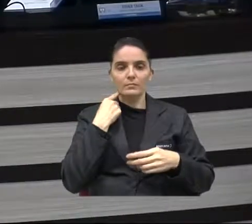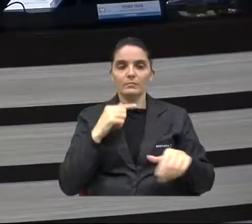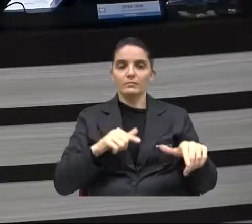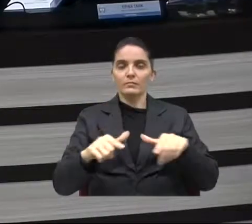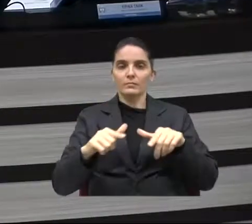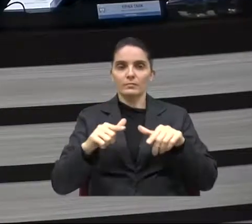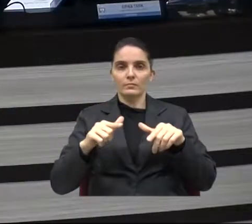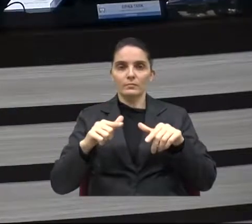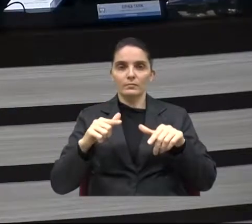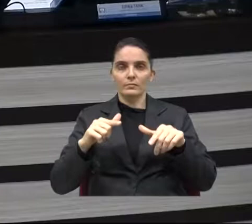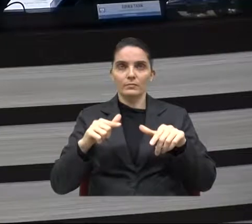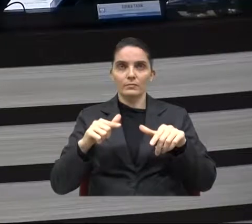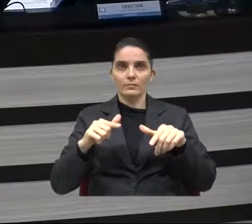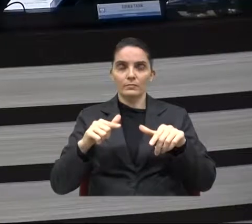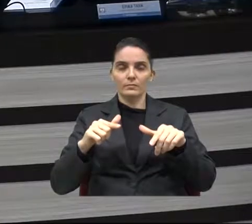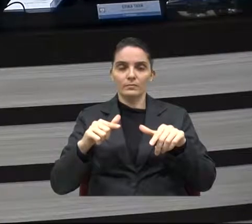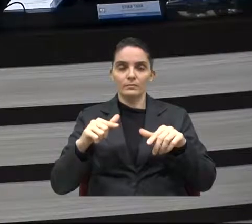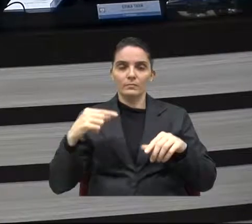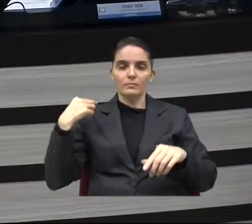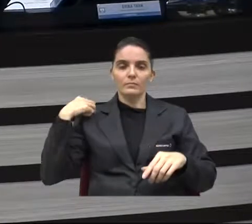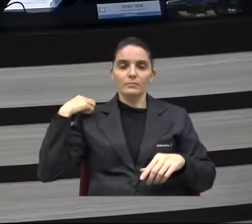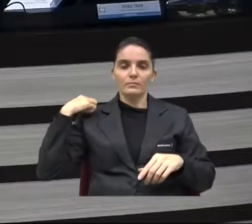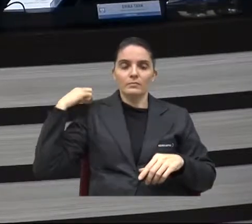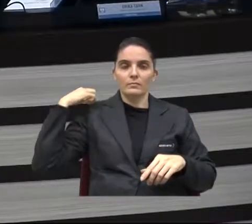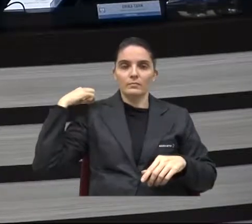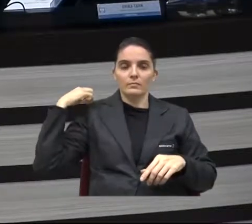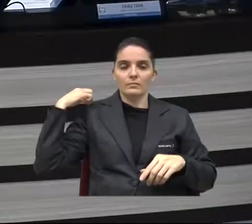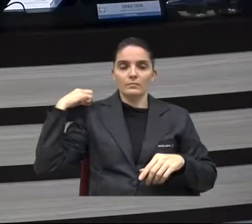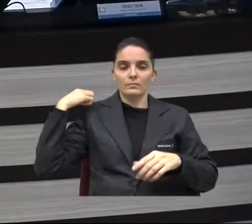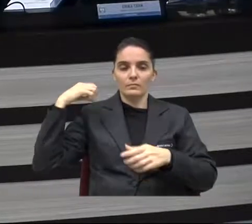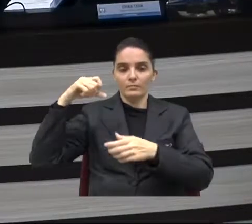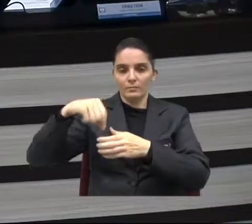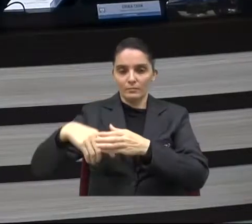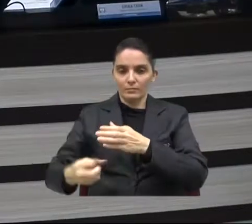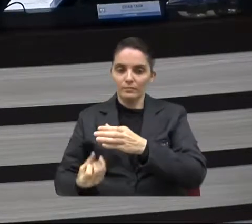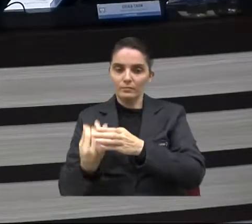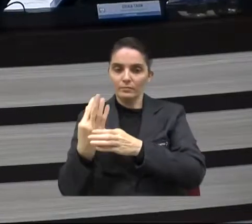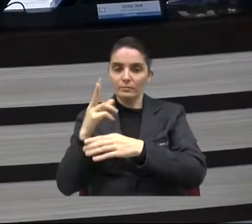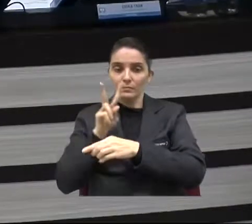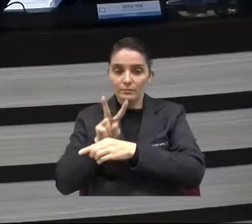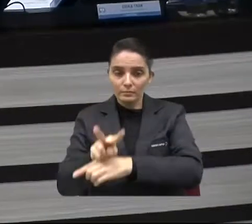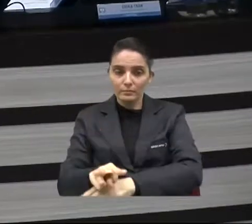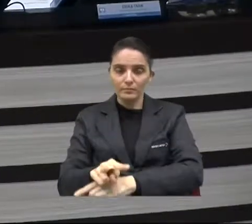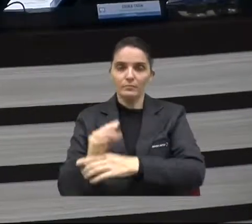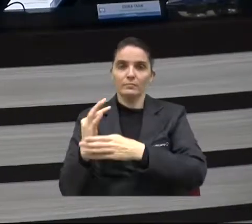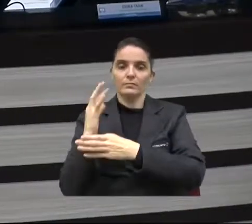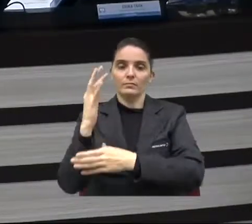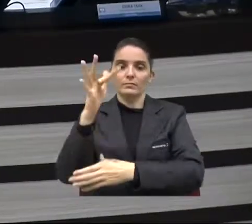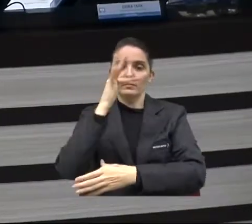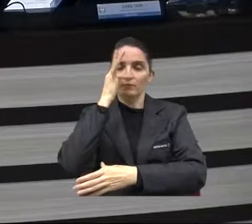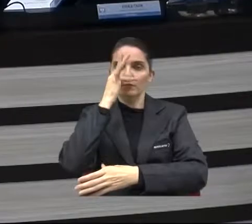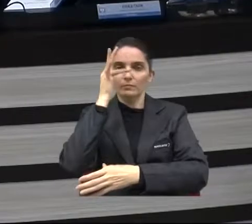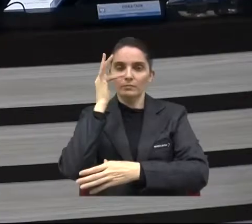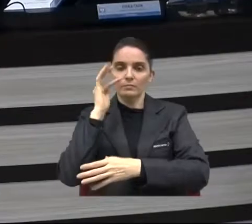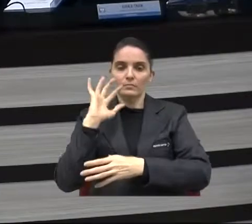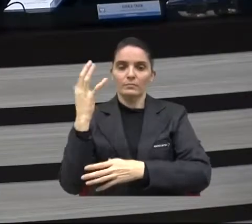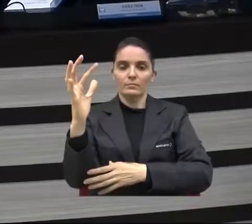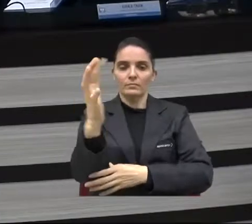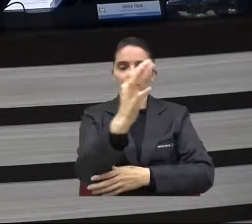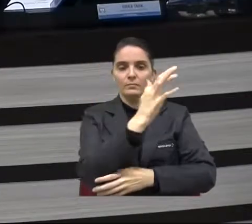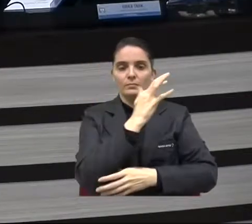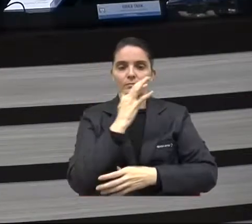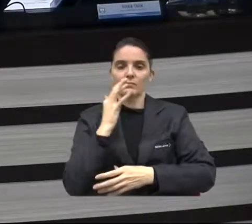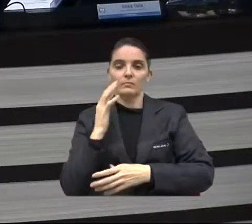Santos, que dispõe sobre o serviço voluntário de plantio e conservação de árvores e flores, visando